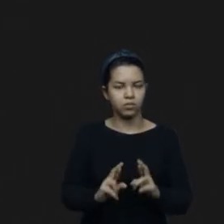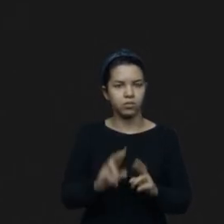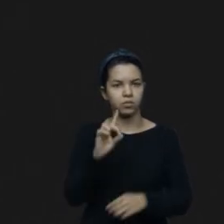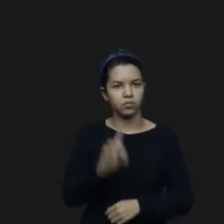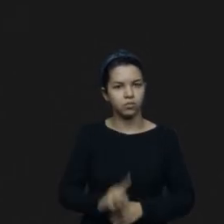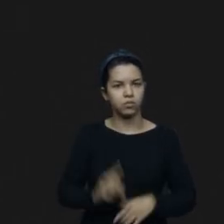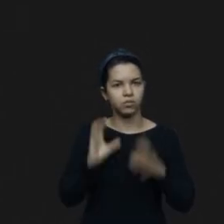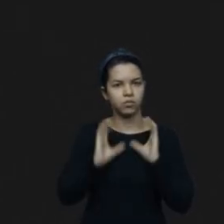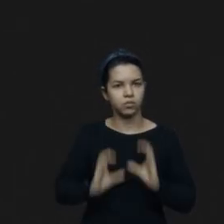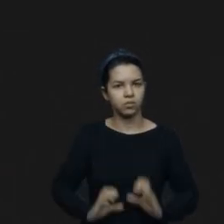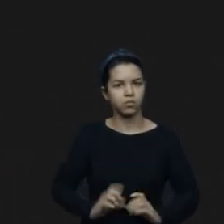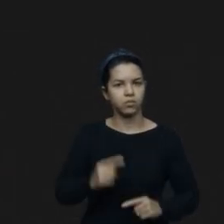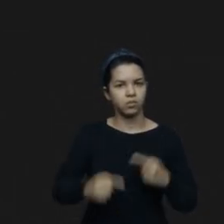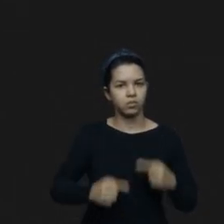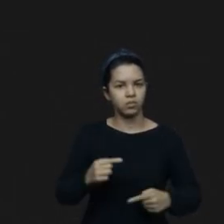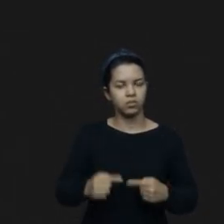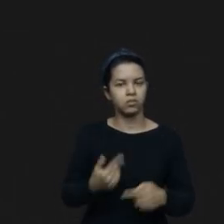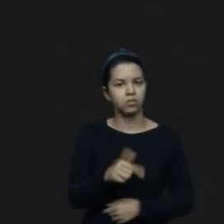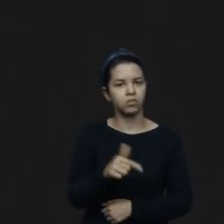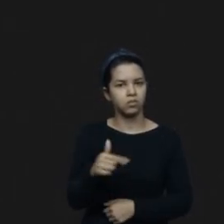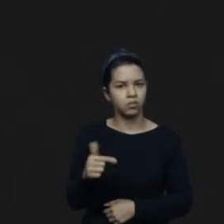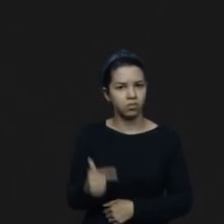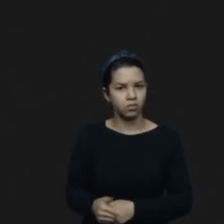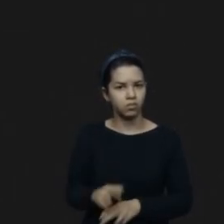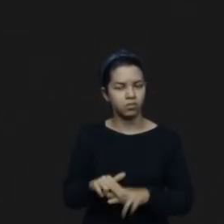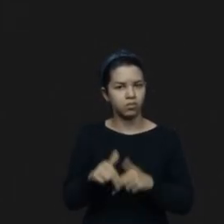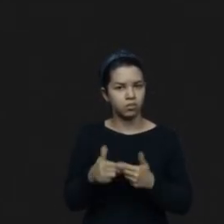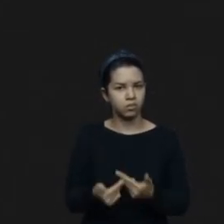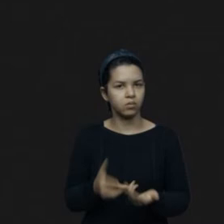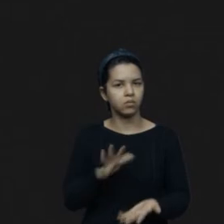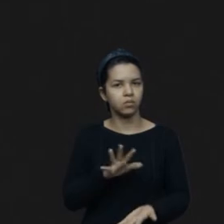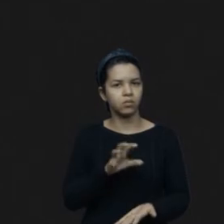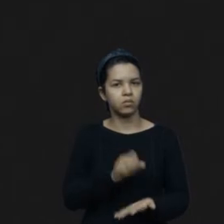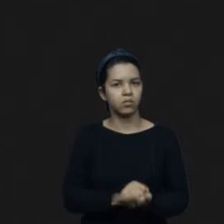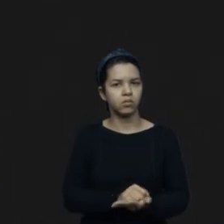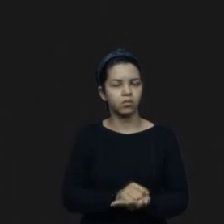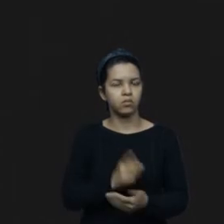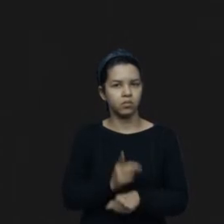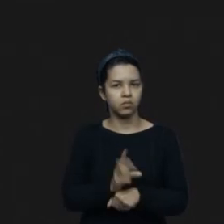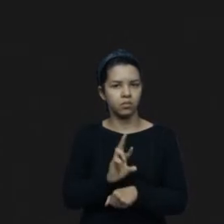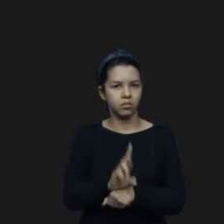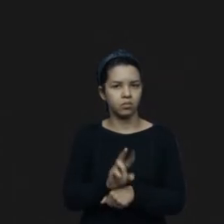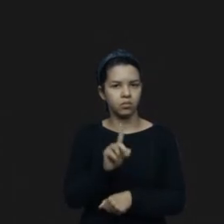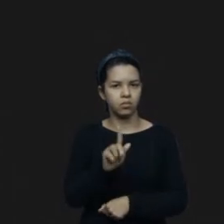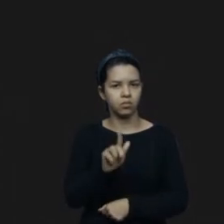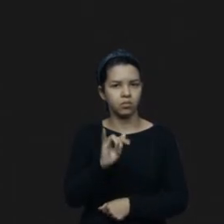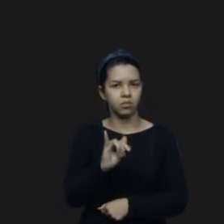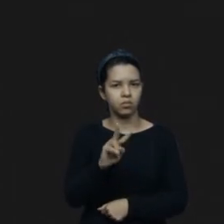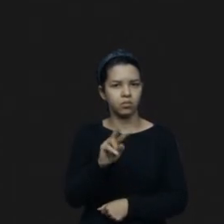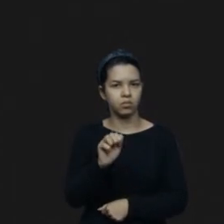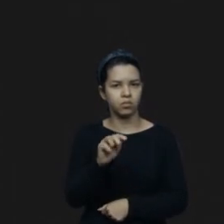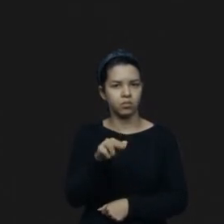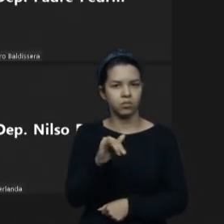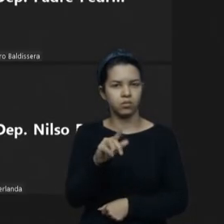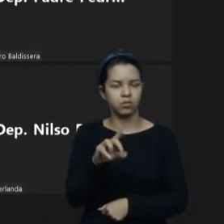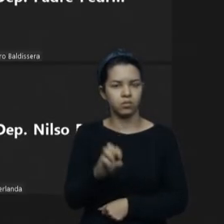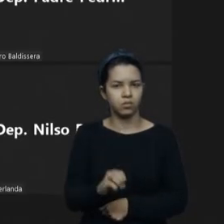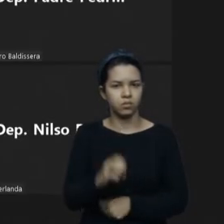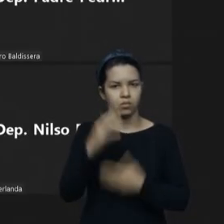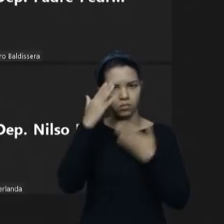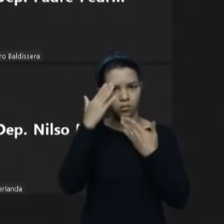políticos. Registrar, a pedido do nosso querido coordenador, doutor Givanildo, da OAB. Muito obrigado, senhor